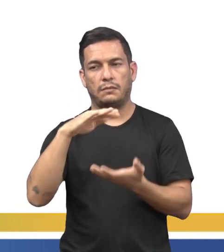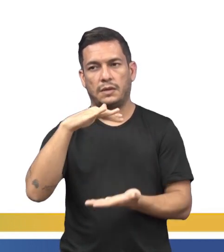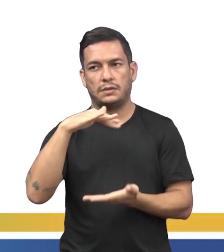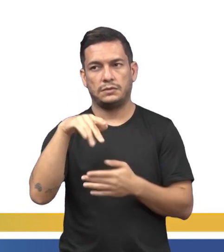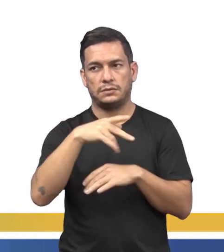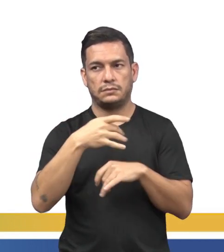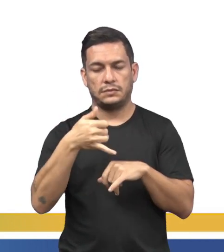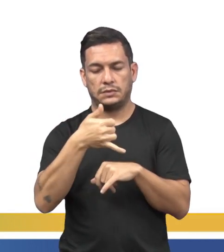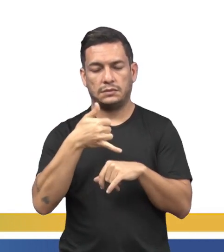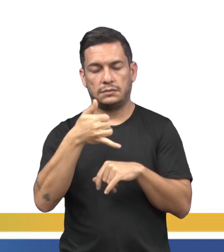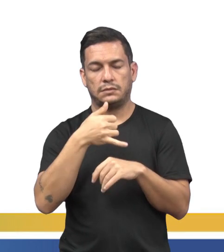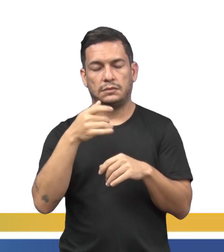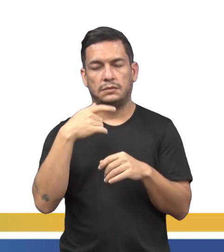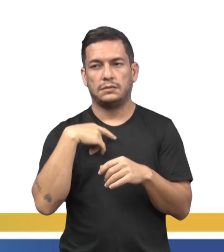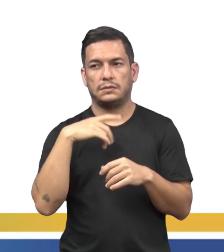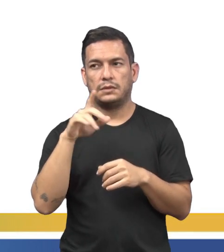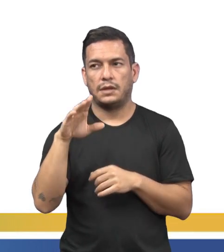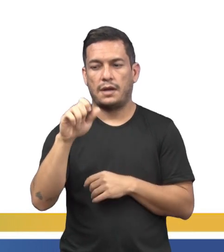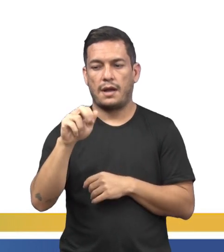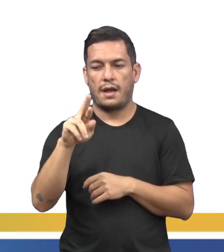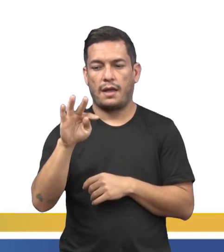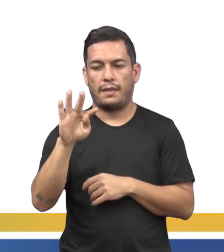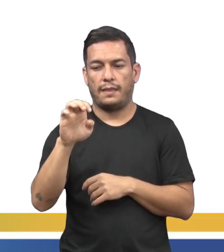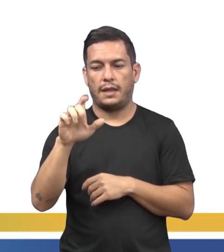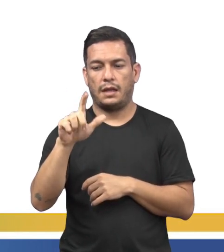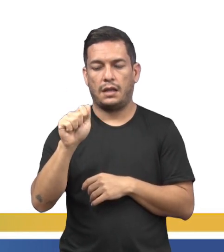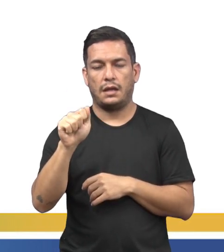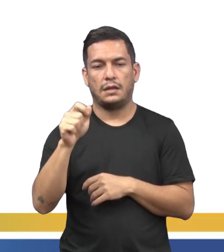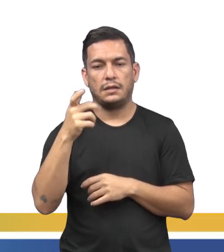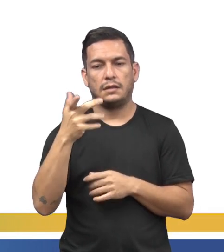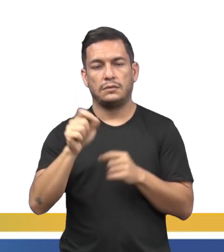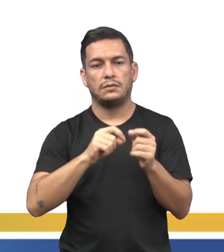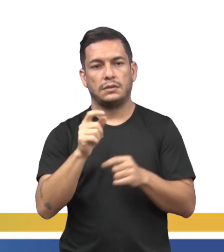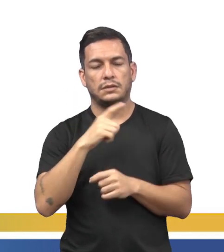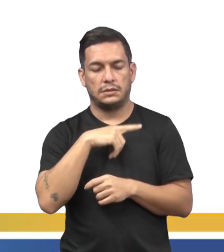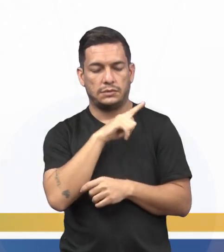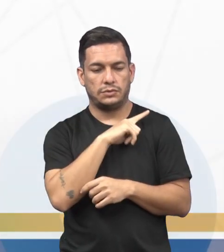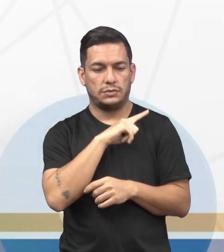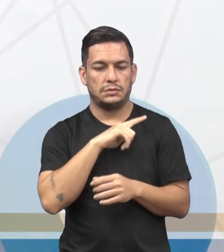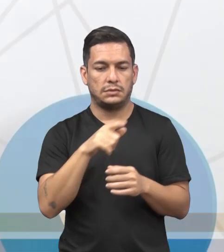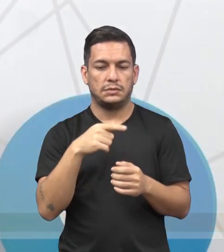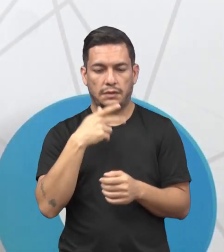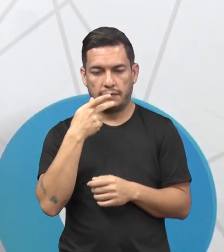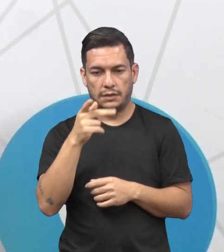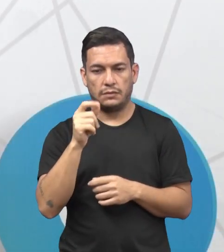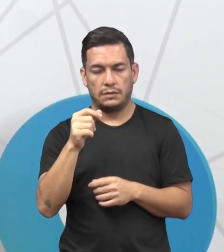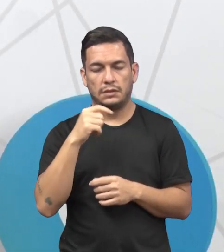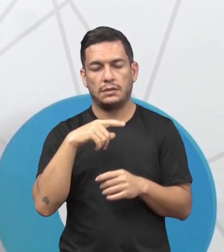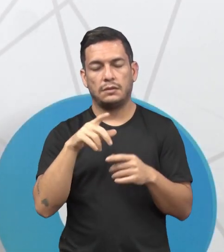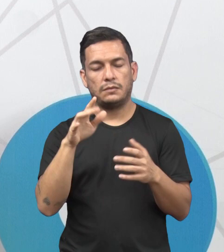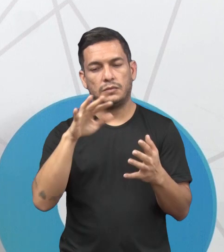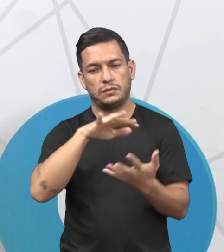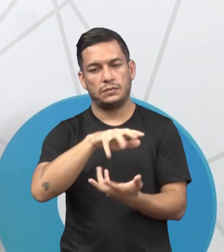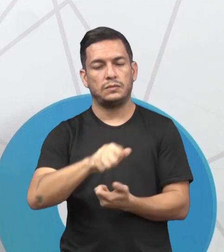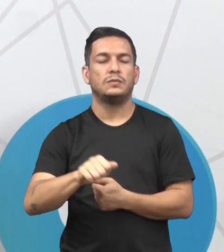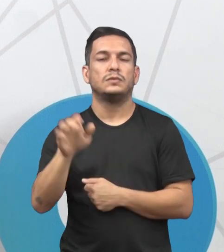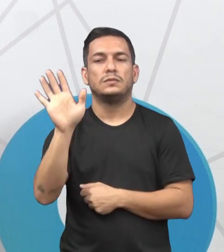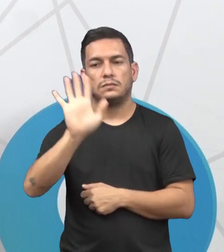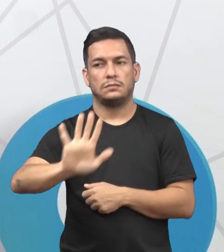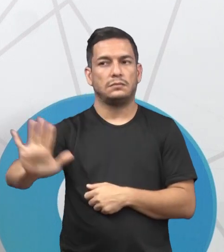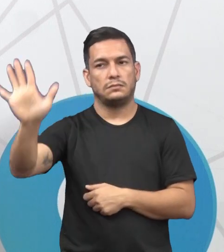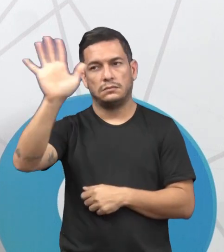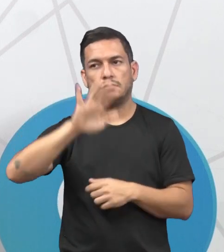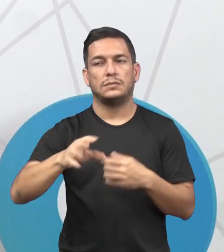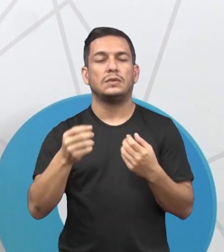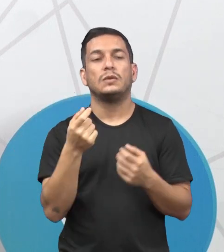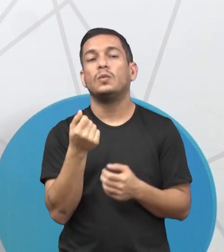seus países membros, né, que vem da palavra cartel. Então eles queriam gerenciar todo esse produto e assim ditar a nível mundial a quanto esse